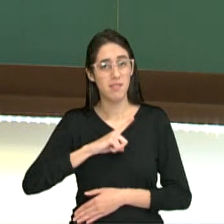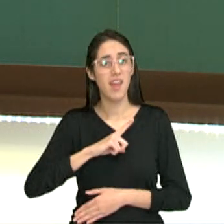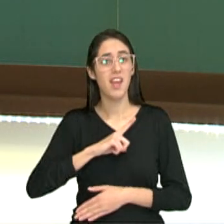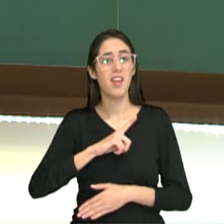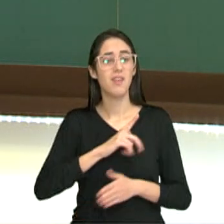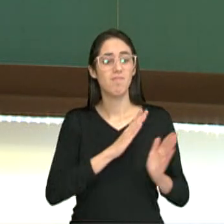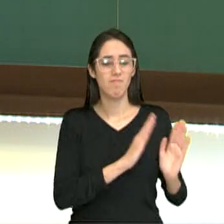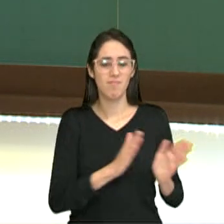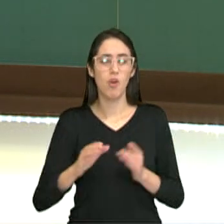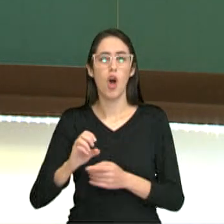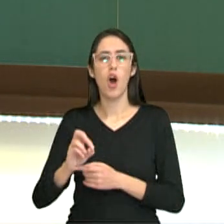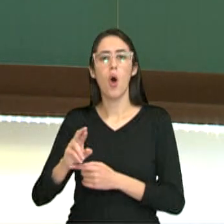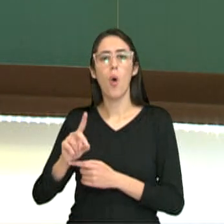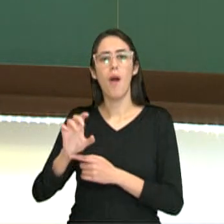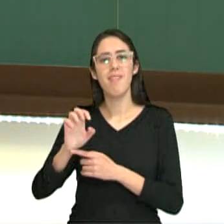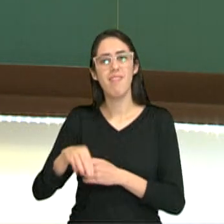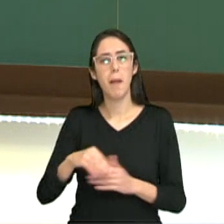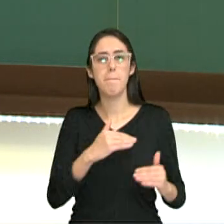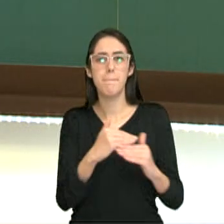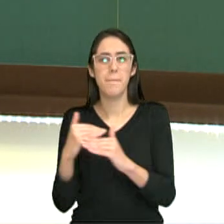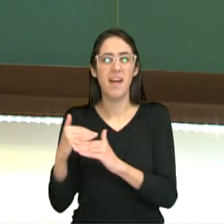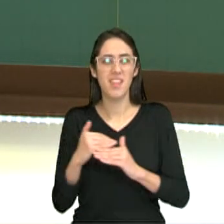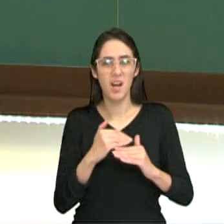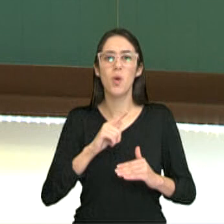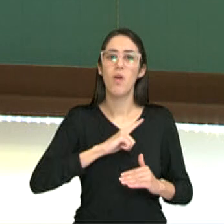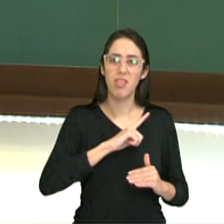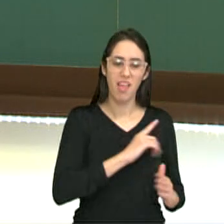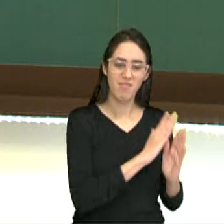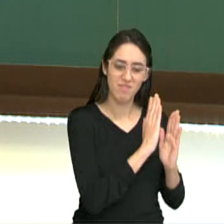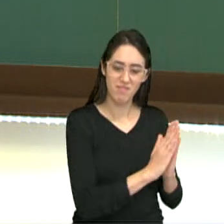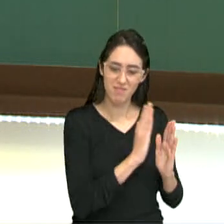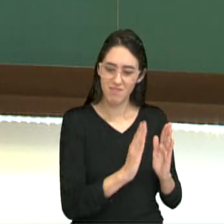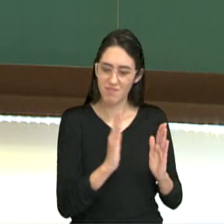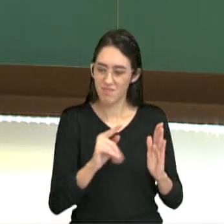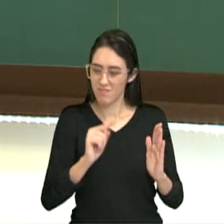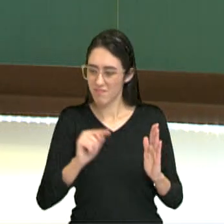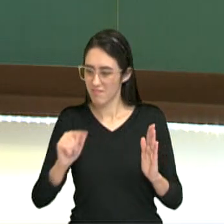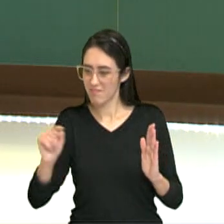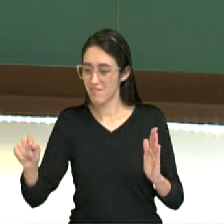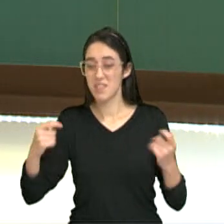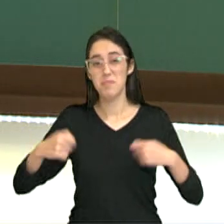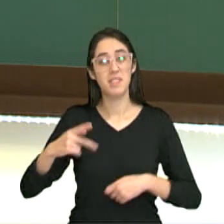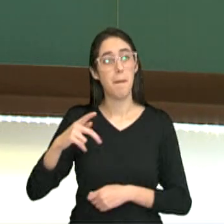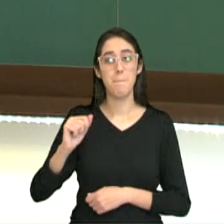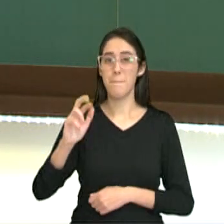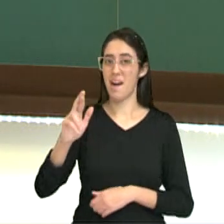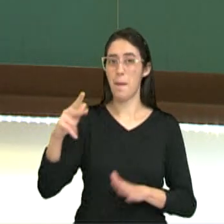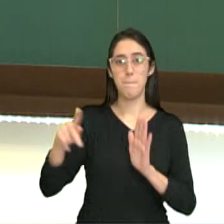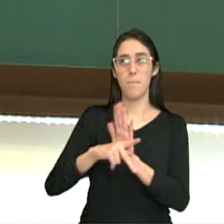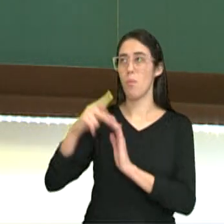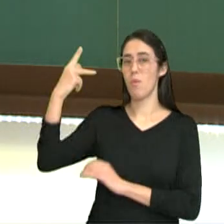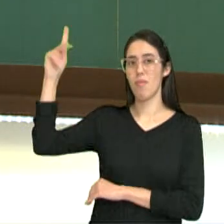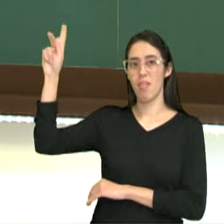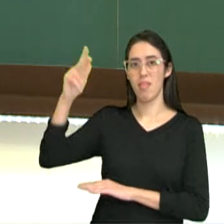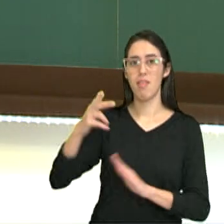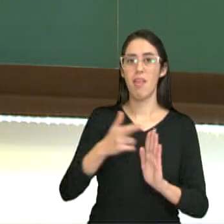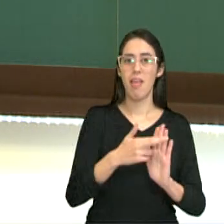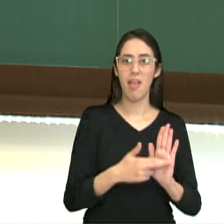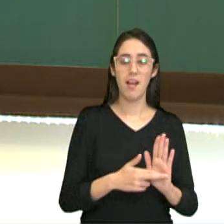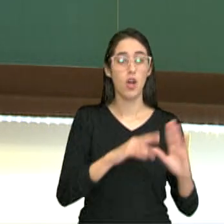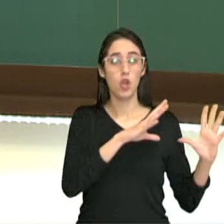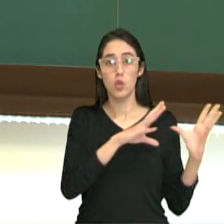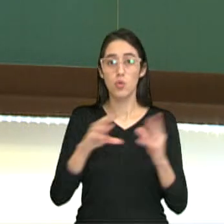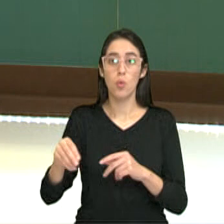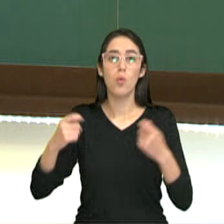uma ordem. Para fazer parte dessa sequência, o número deve ser par, ou seja, todos devem ter uma